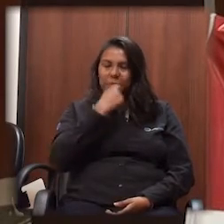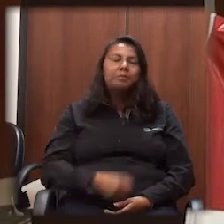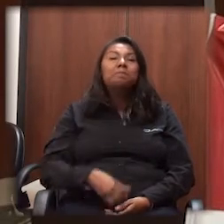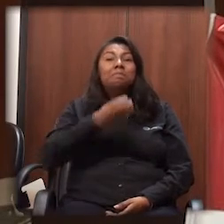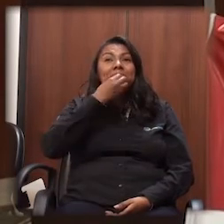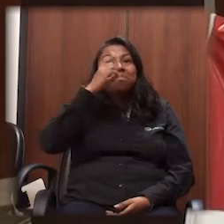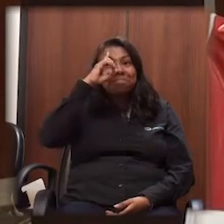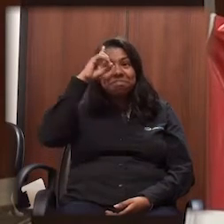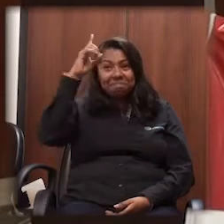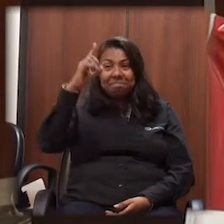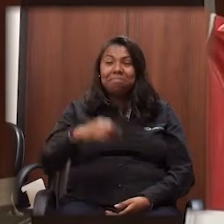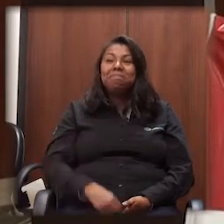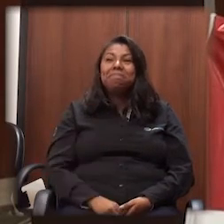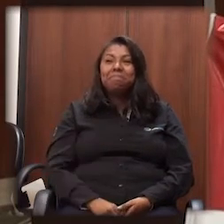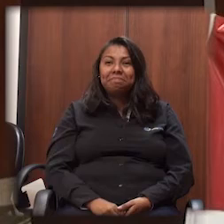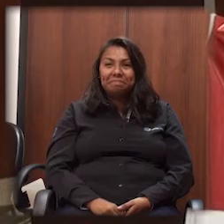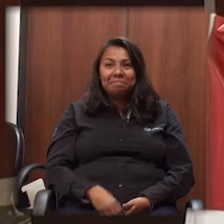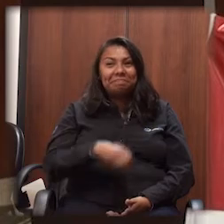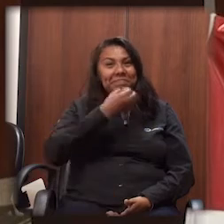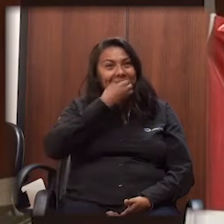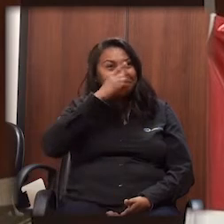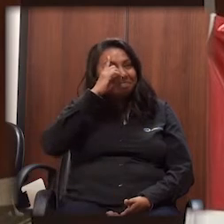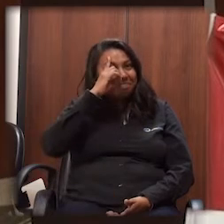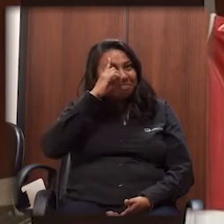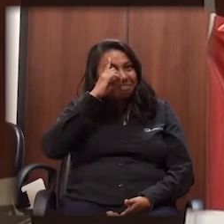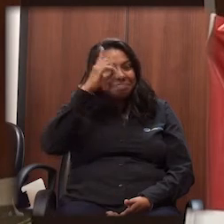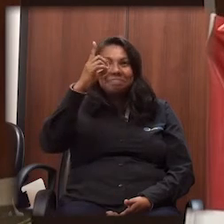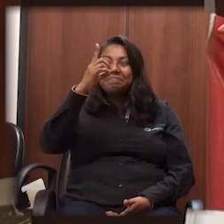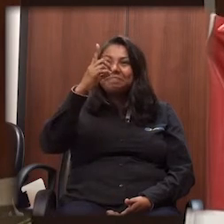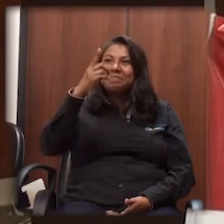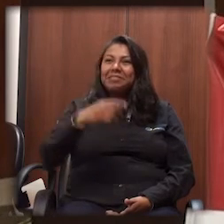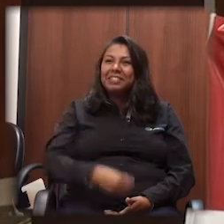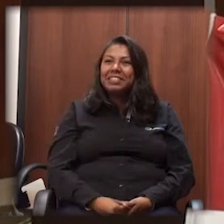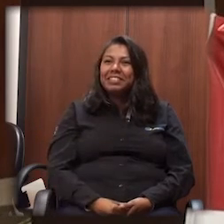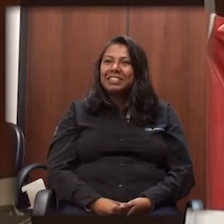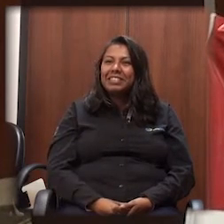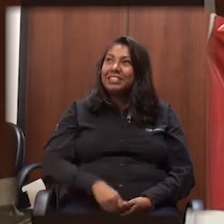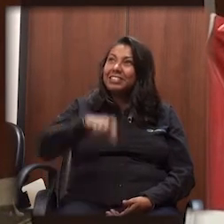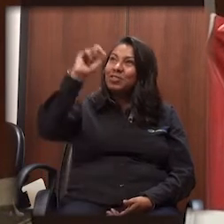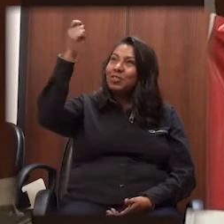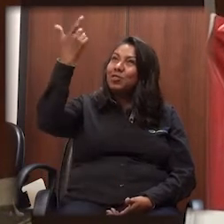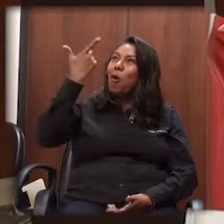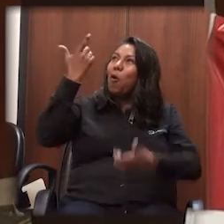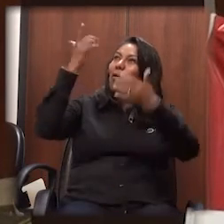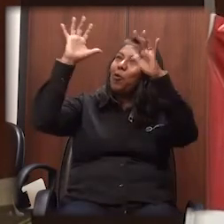Bom dia, bom dia, bom dia à luz do sol.